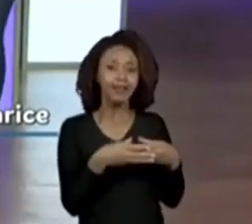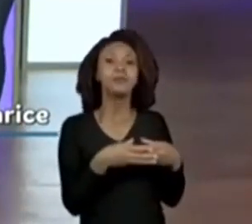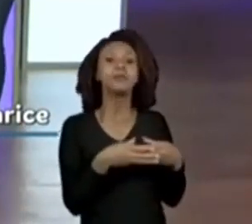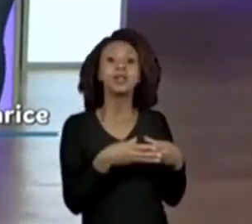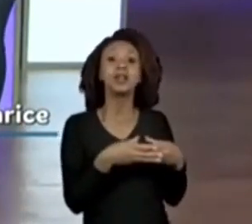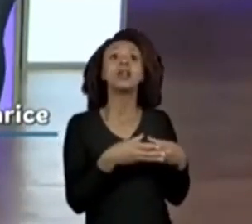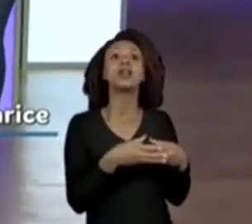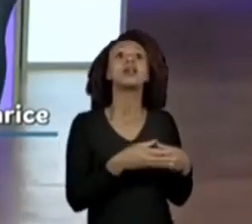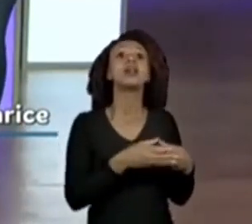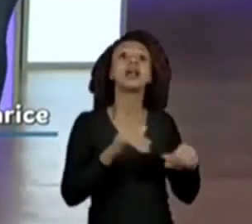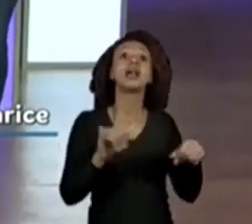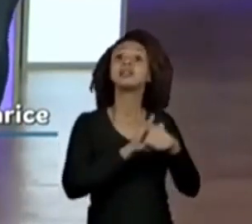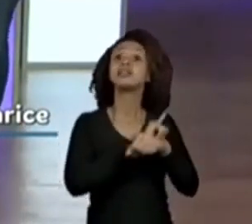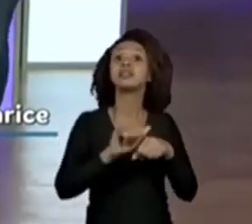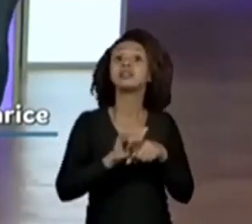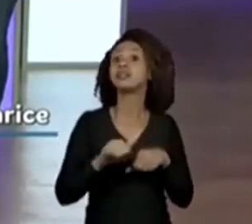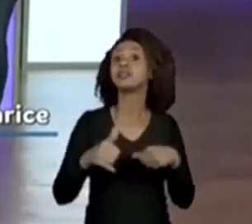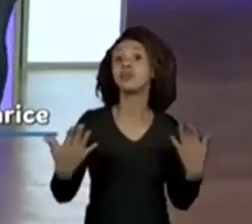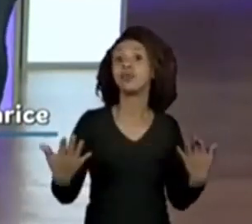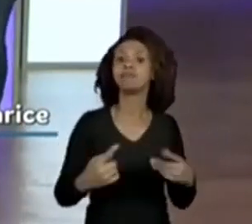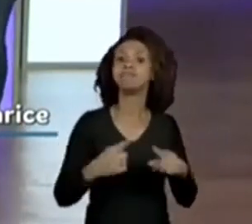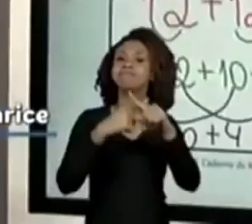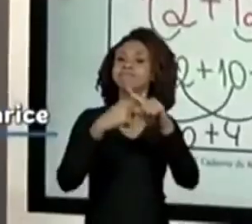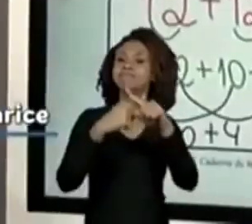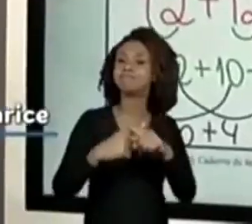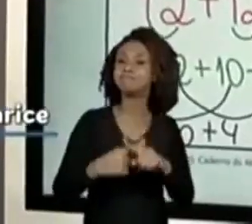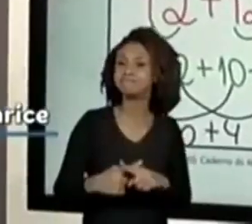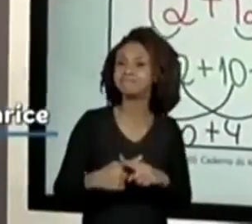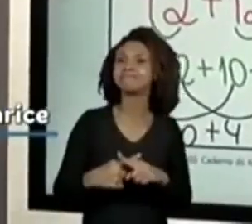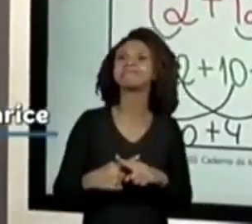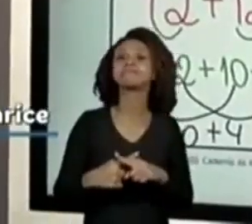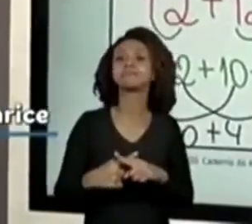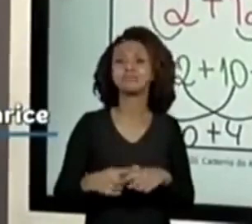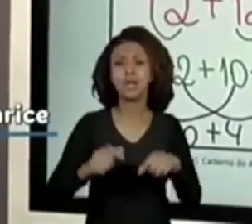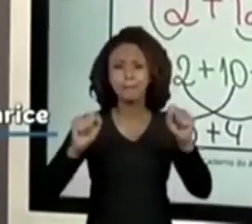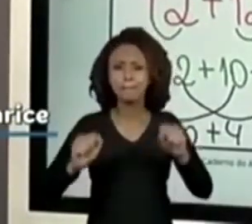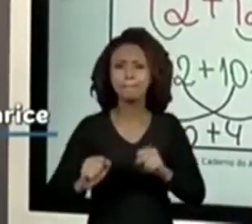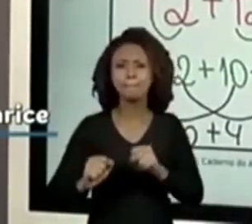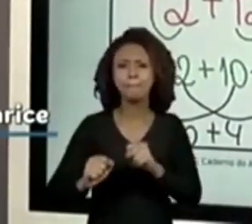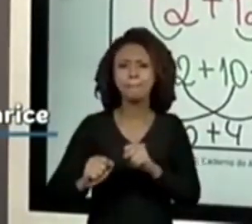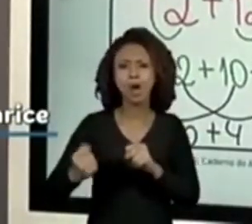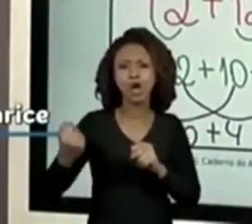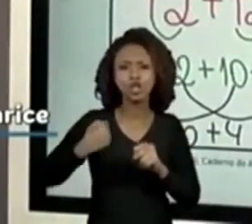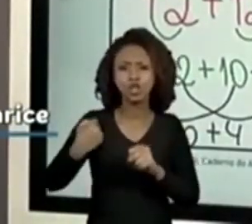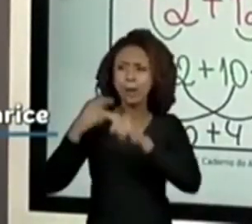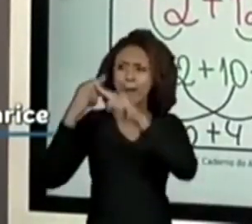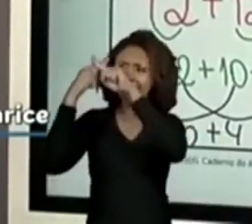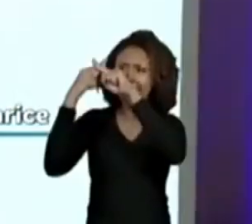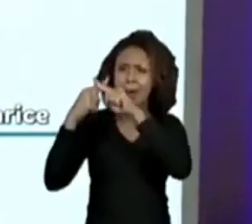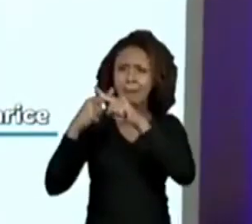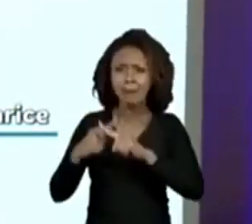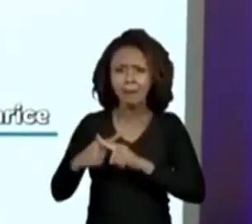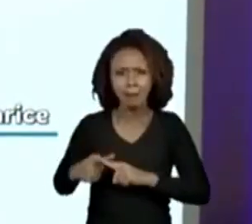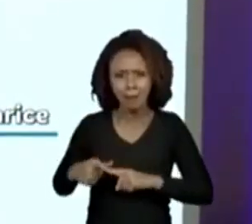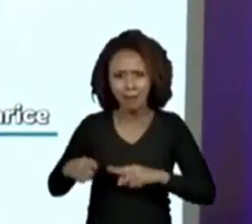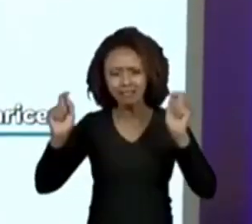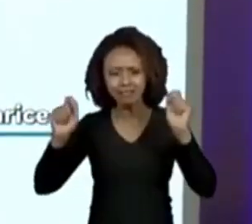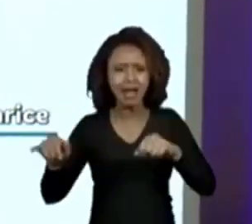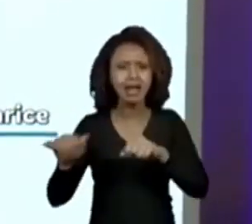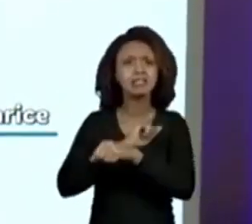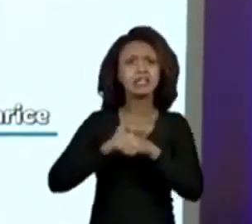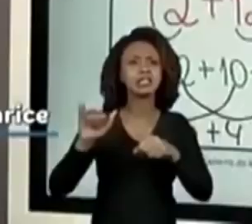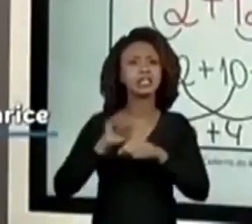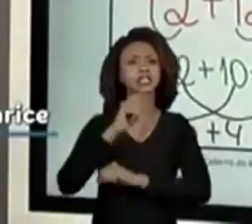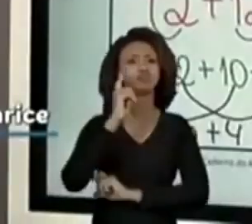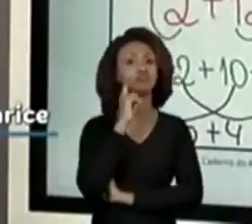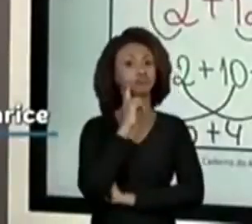a multiplicação. A gente pode usar a tabuada para resolver essa situação? Podemos